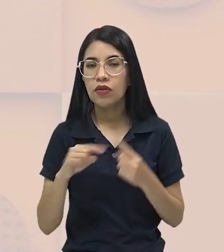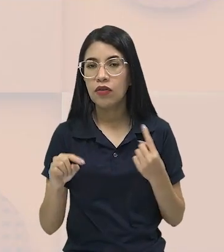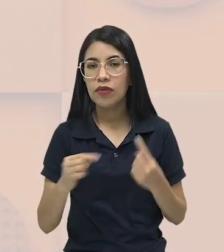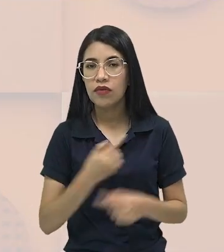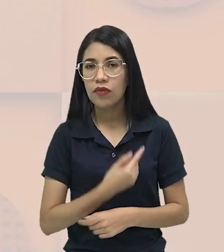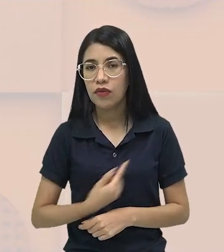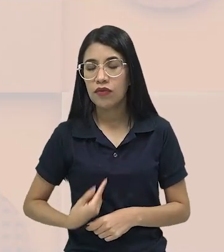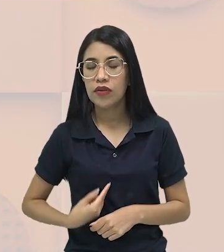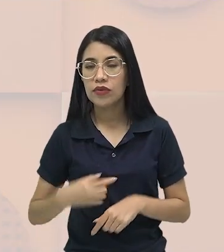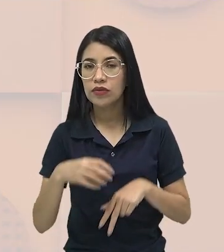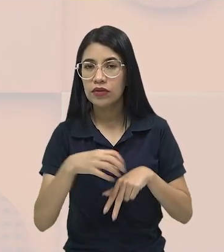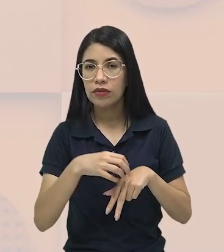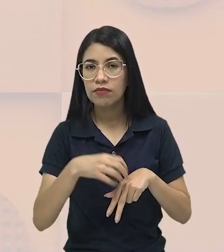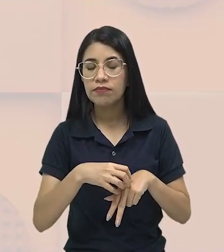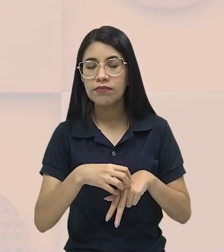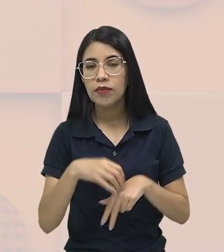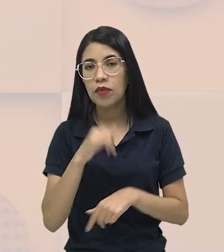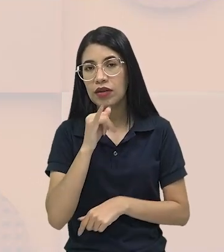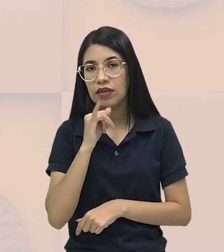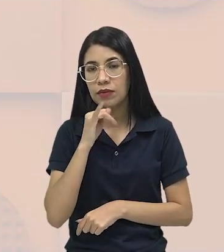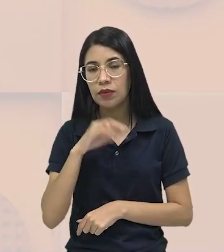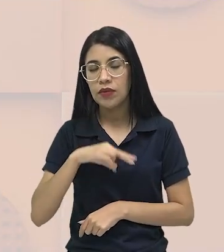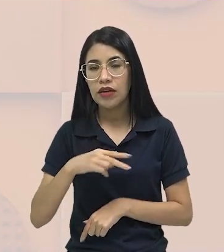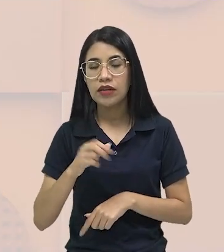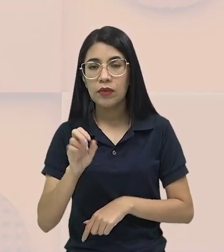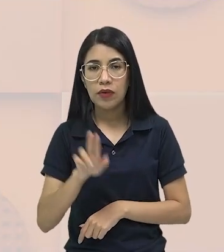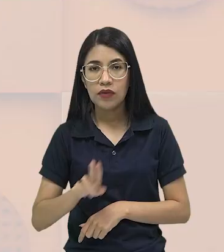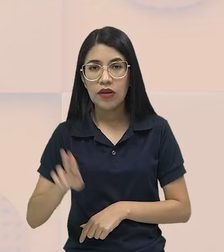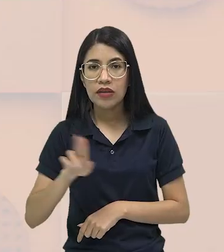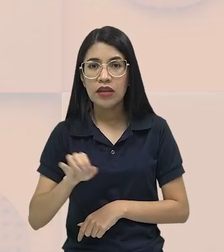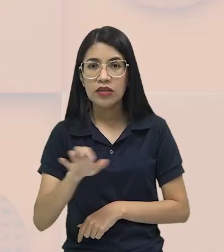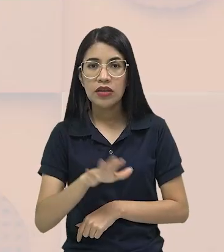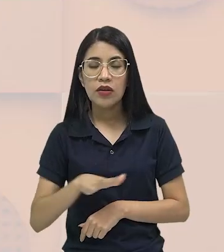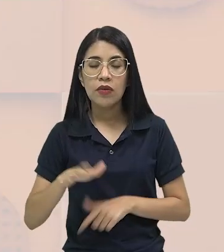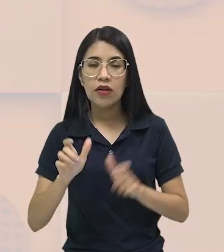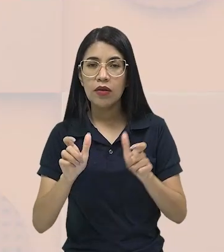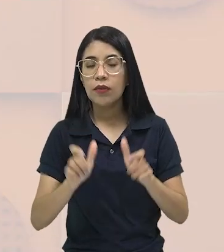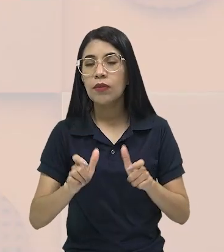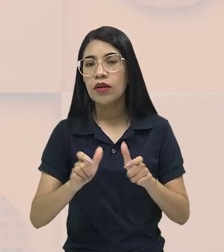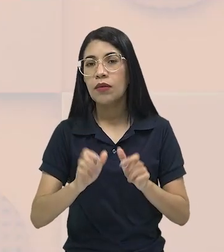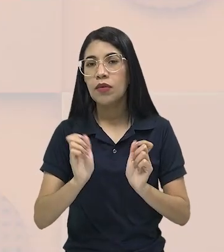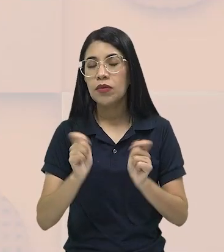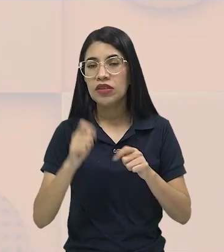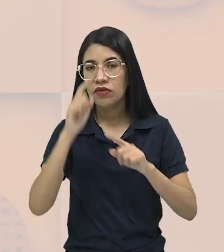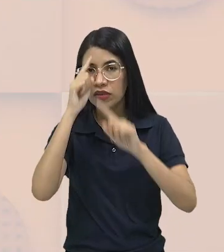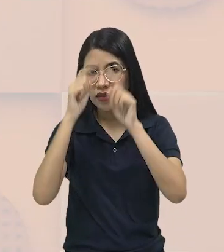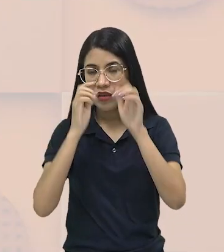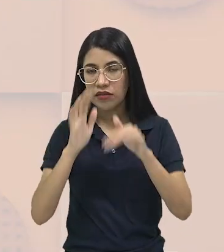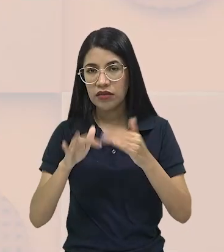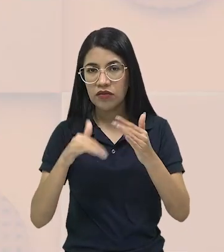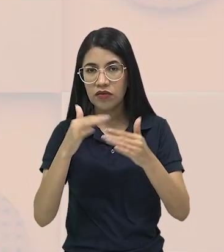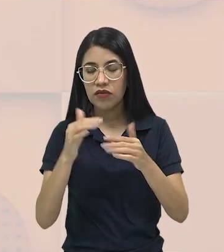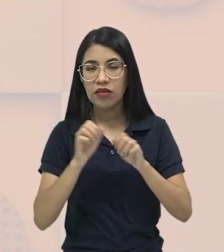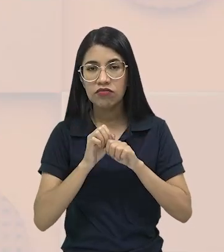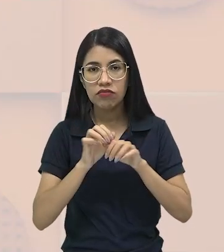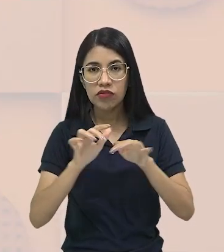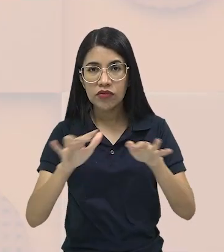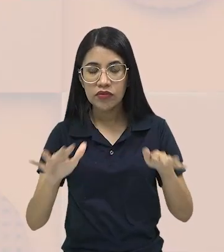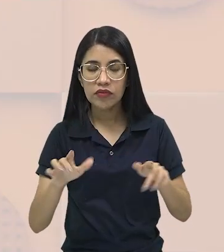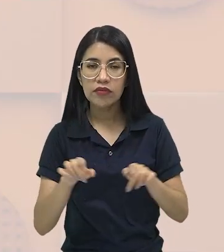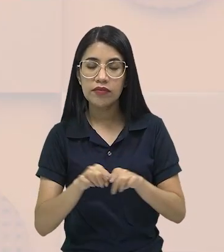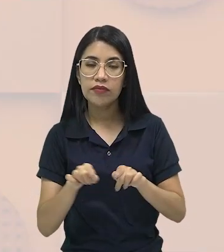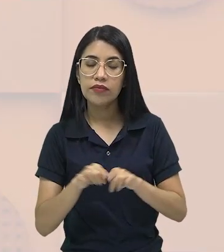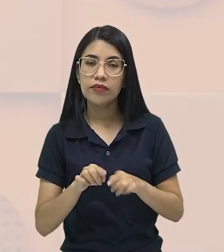era o caso de Portugal. A universidade, ela é um espaço de desenvolvimento de ideias, né, de fusão de